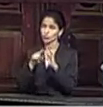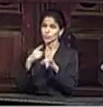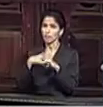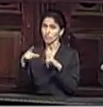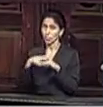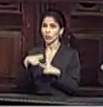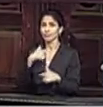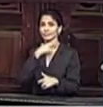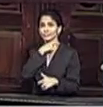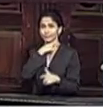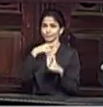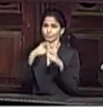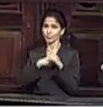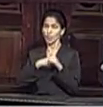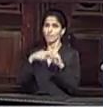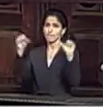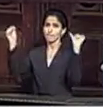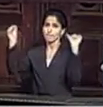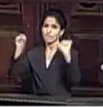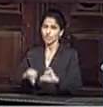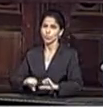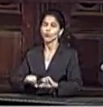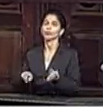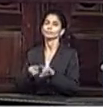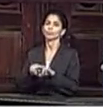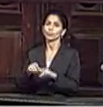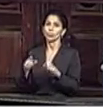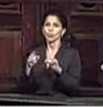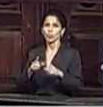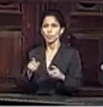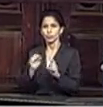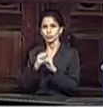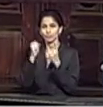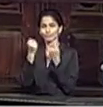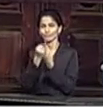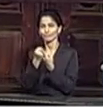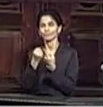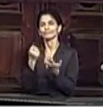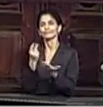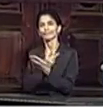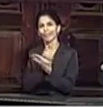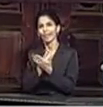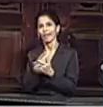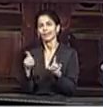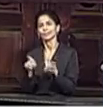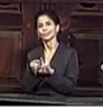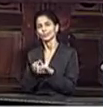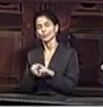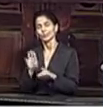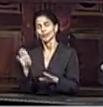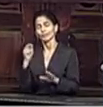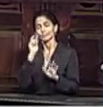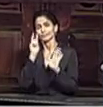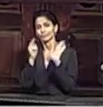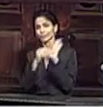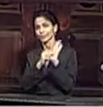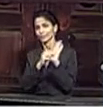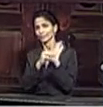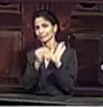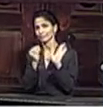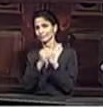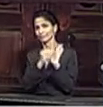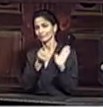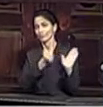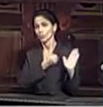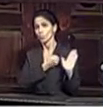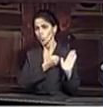crise e a indução à sociedade ao erro de uma solução que parece que é solução, mas os números mostram que não é, e o